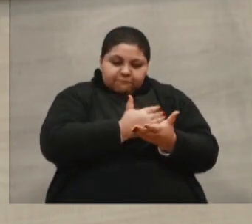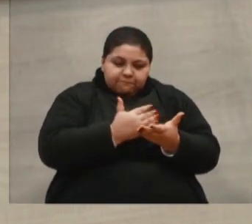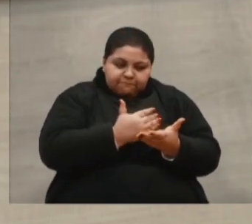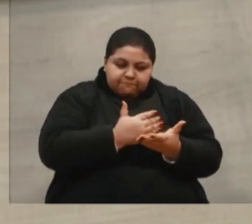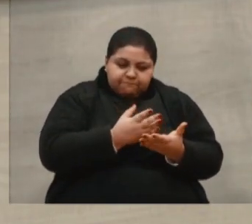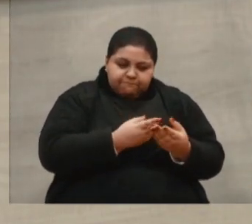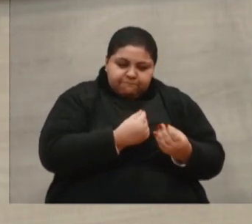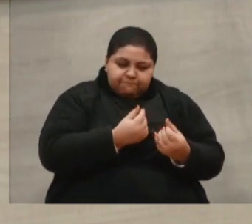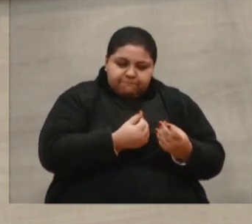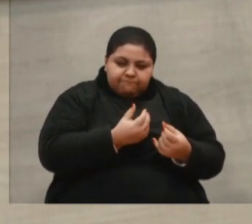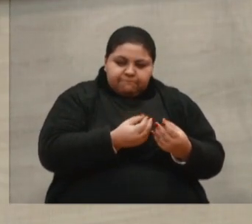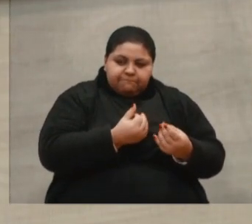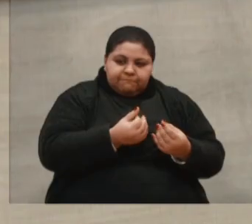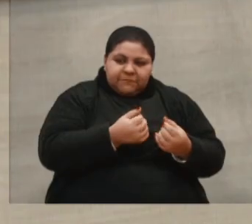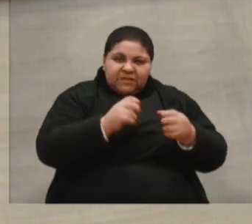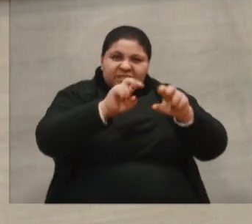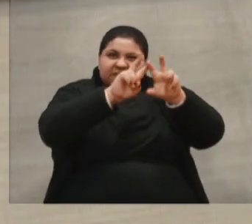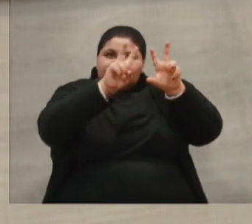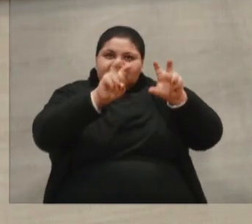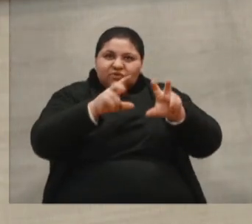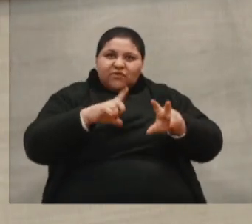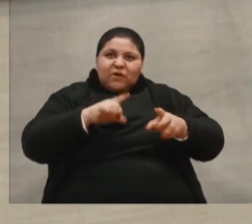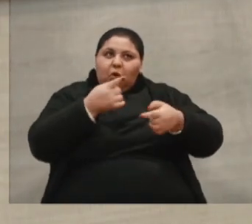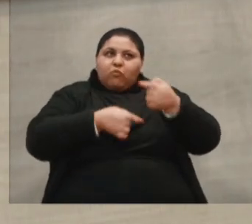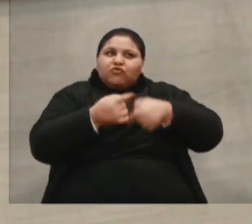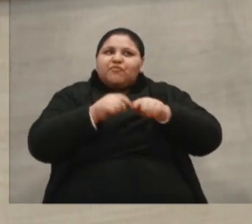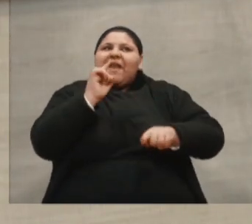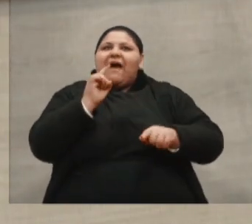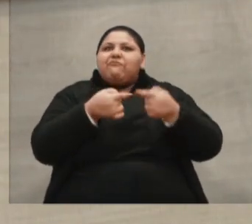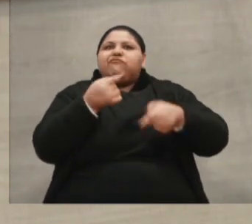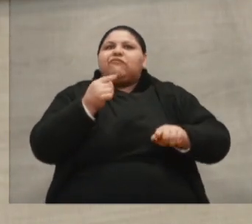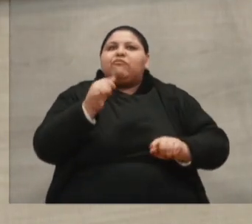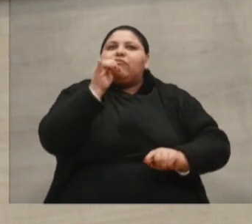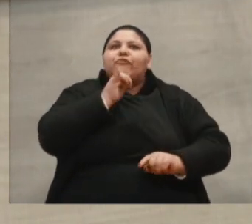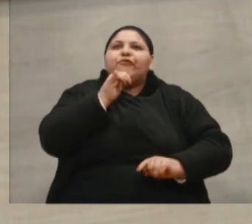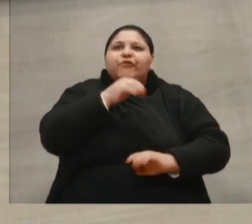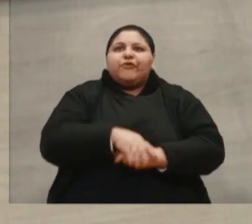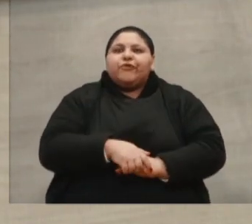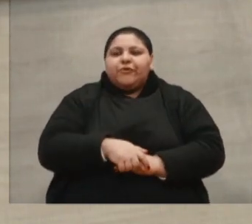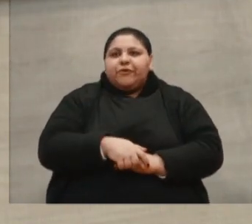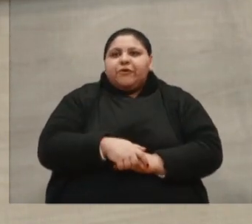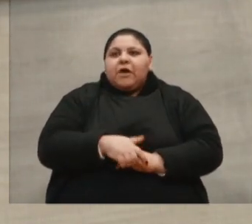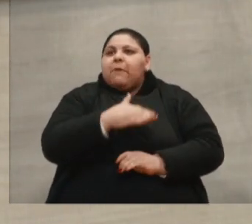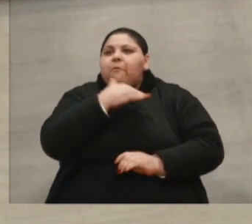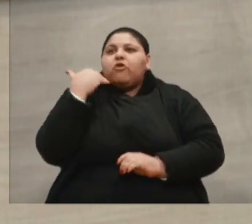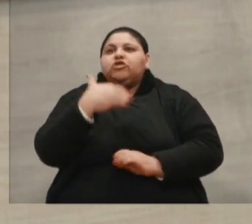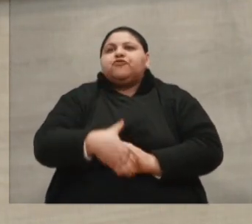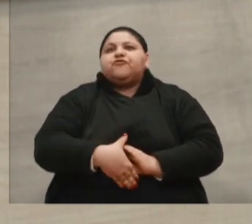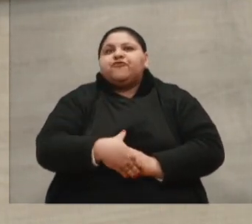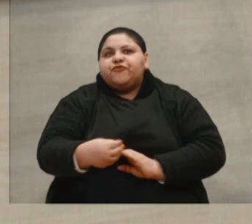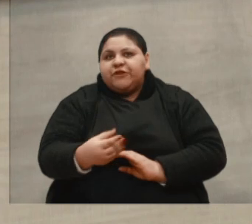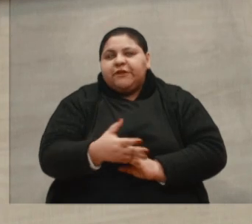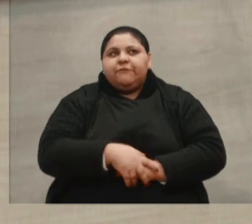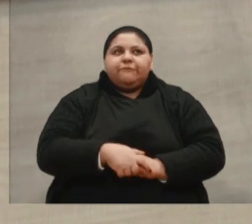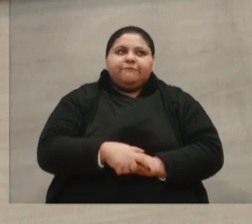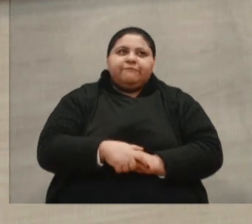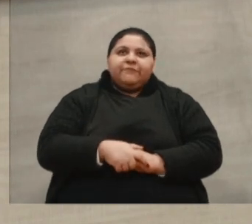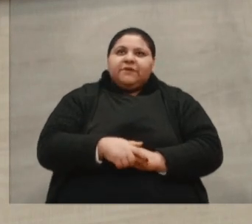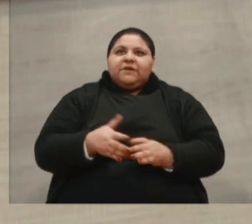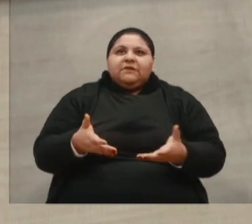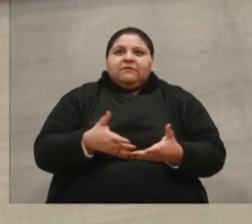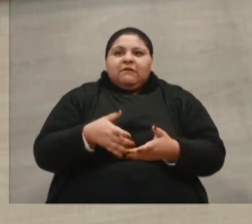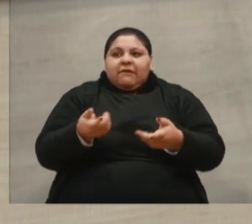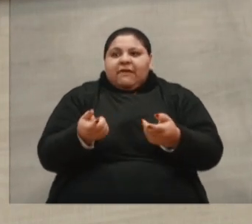entram naquele rol de pautas insuperáveis, como, por exemplo, quem perdeu um filho, né,